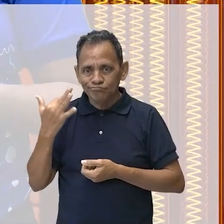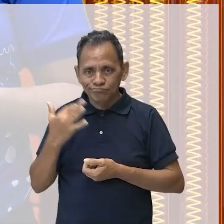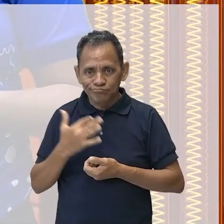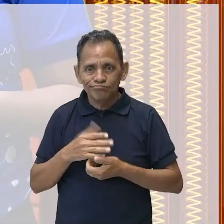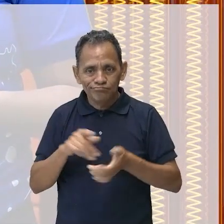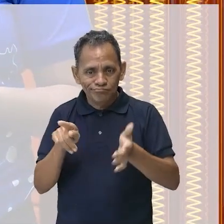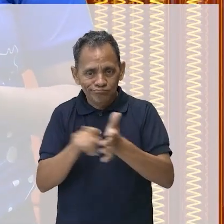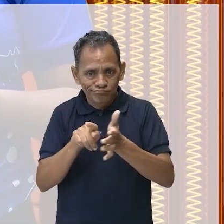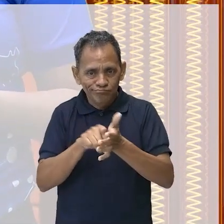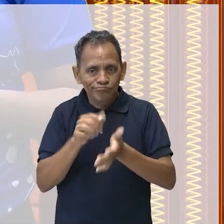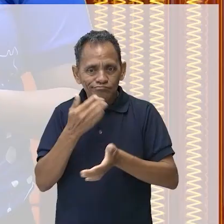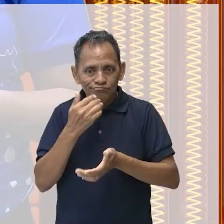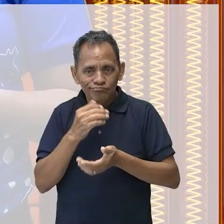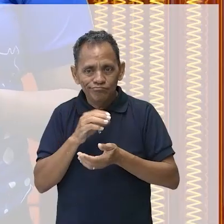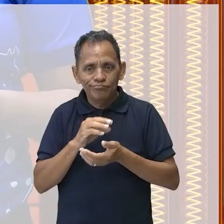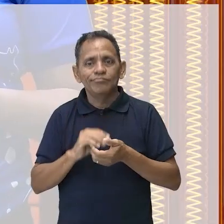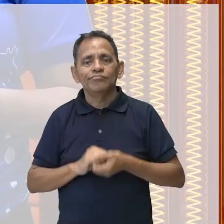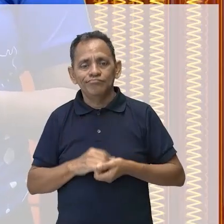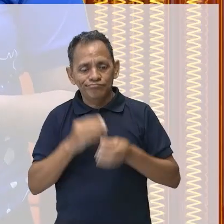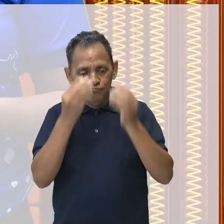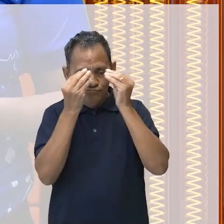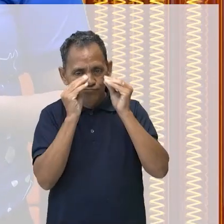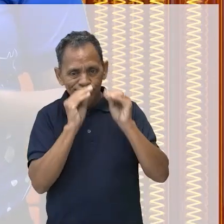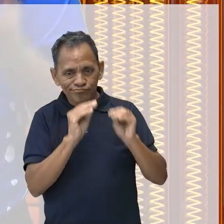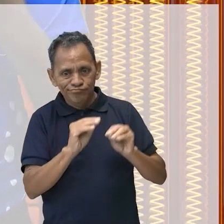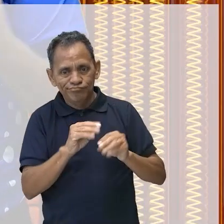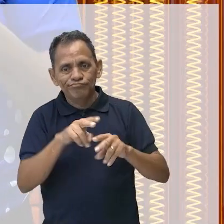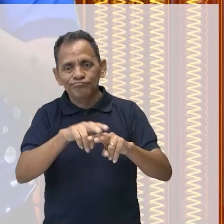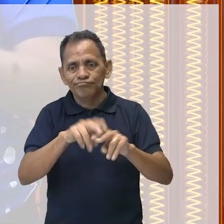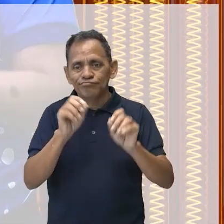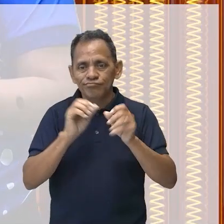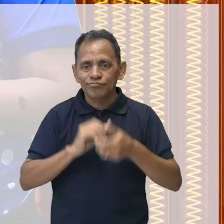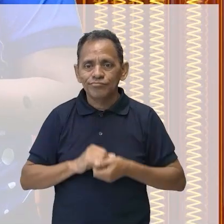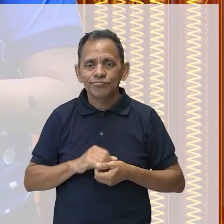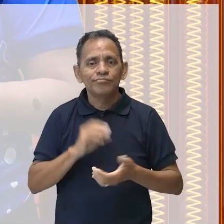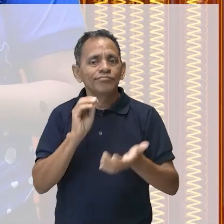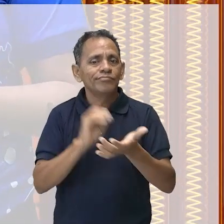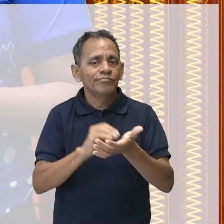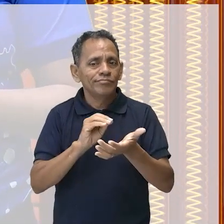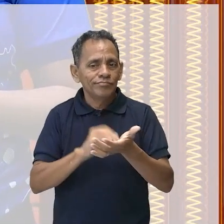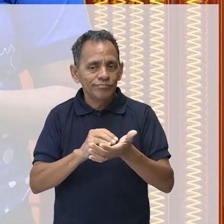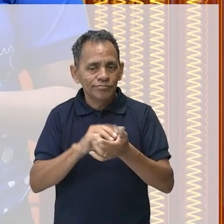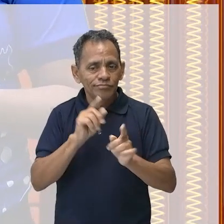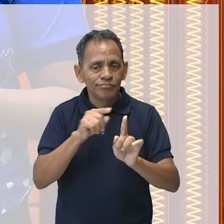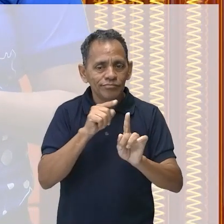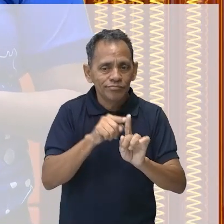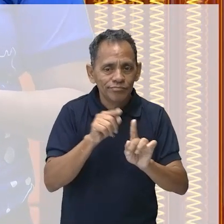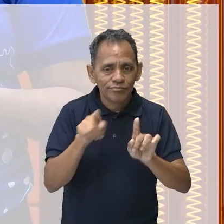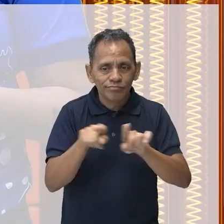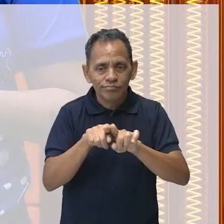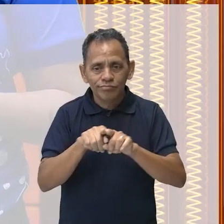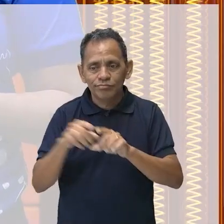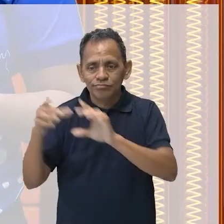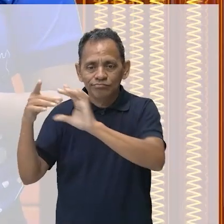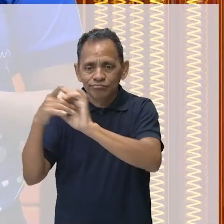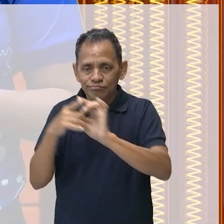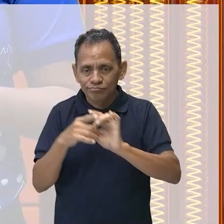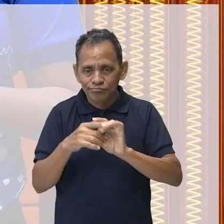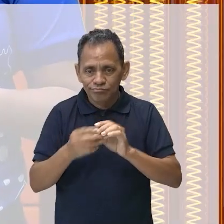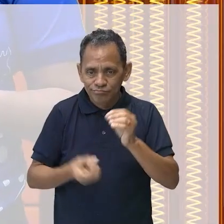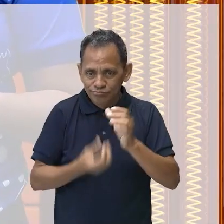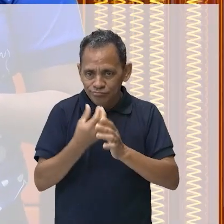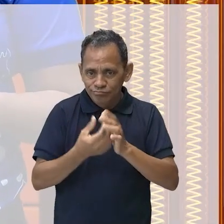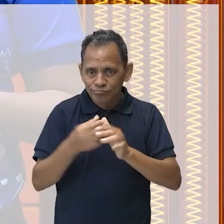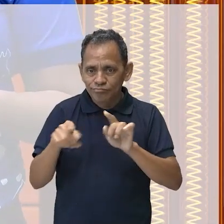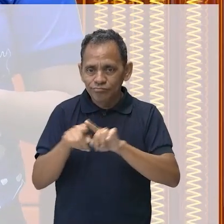sendo desperdiçado devido ao quê? A ineficiência de uma cadeia produtiva e também ao excesso de produção